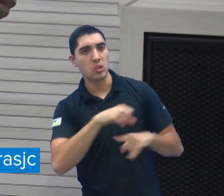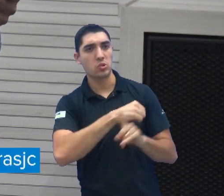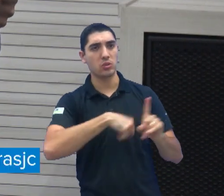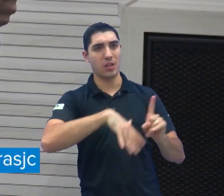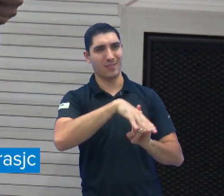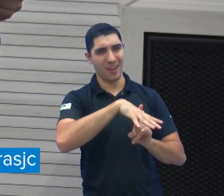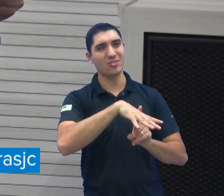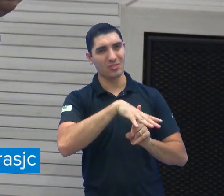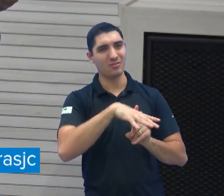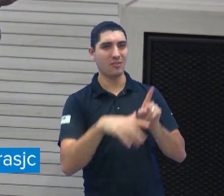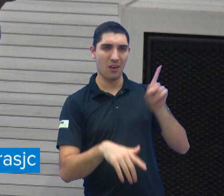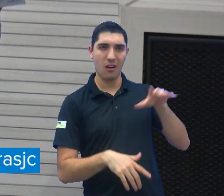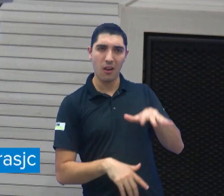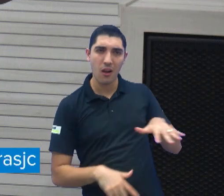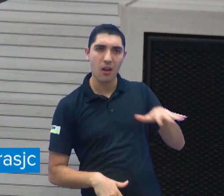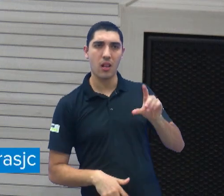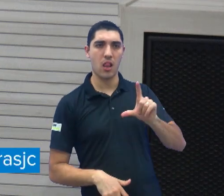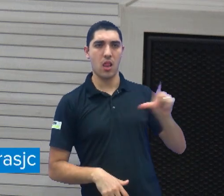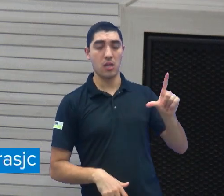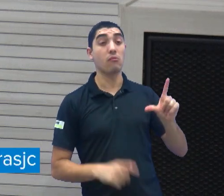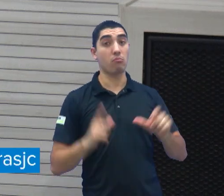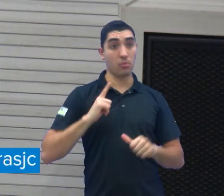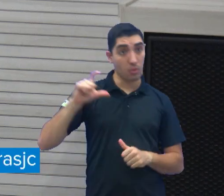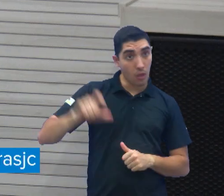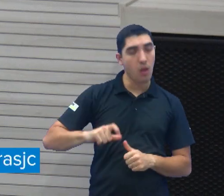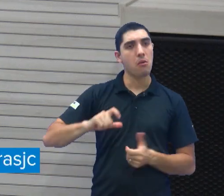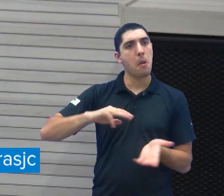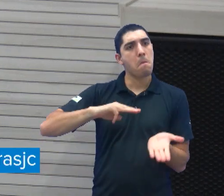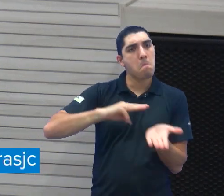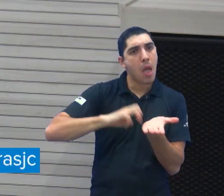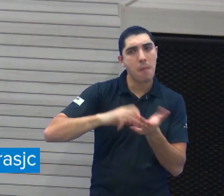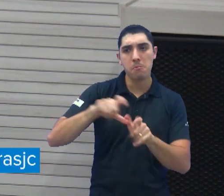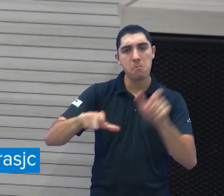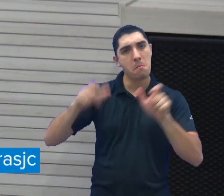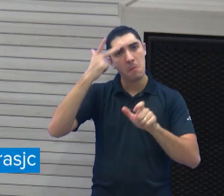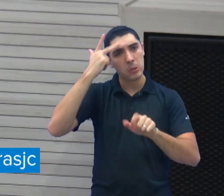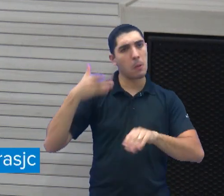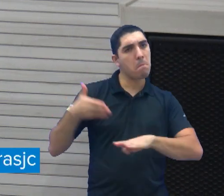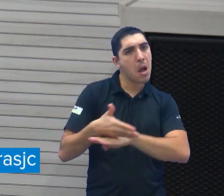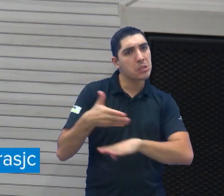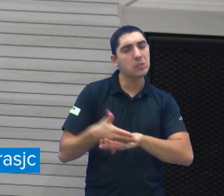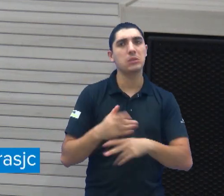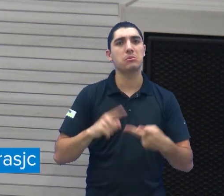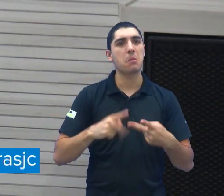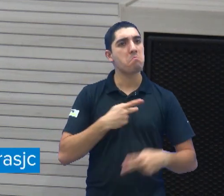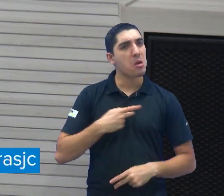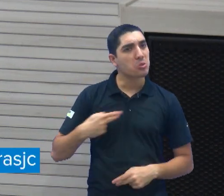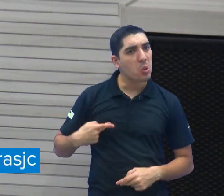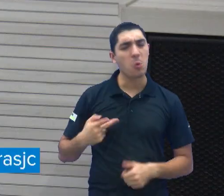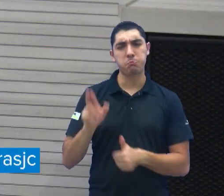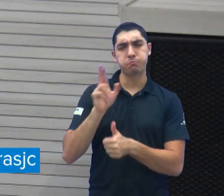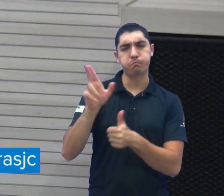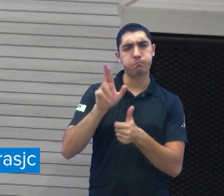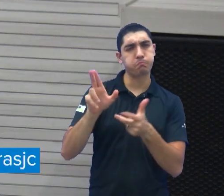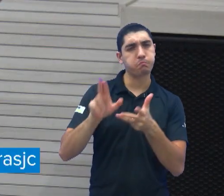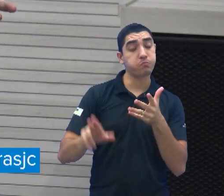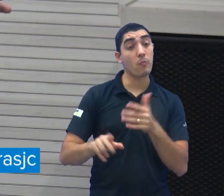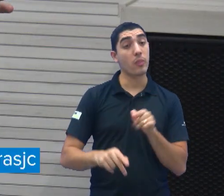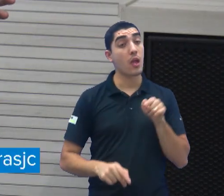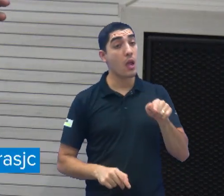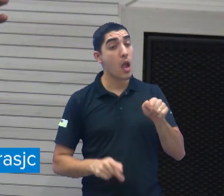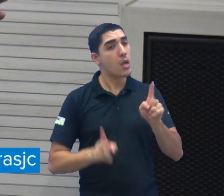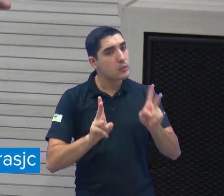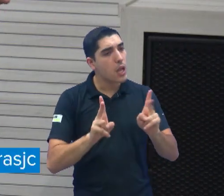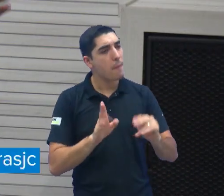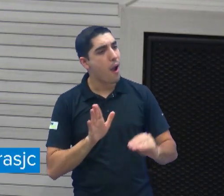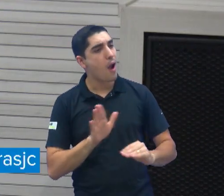de seus membros e pastores que desempenham relevantes serviços à nossa cidade. A igreja atua no amparo de